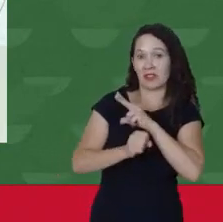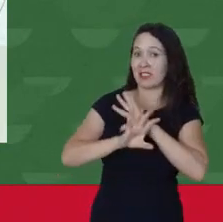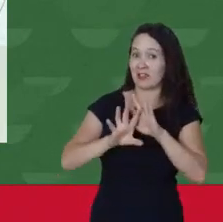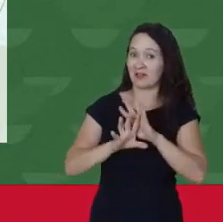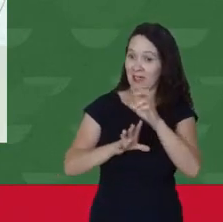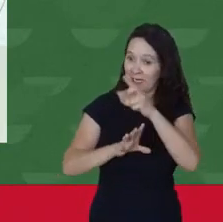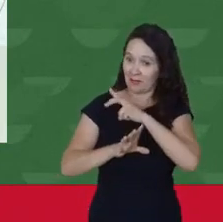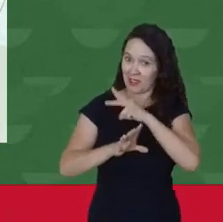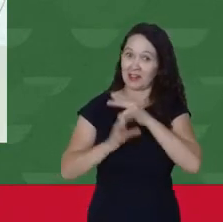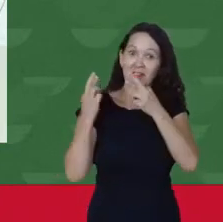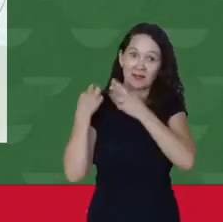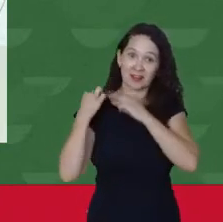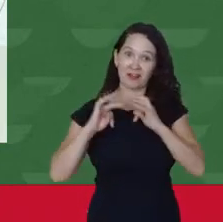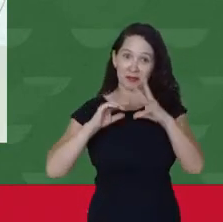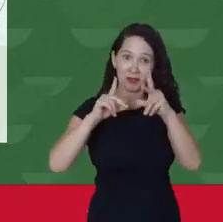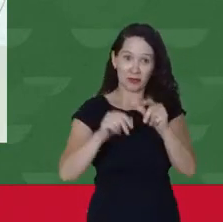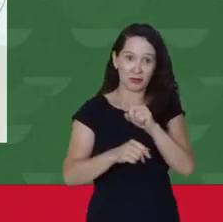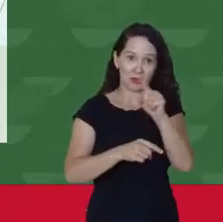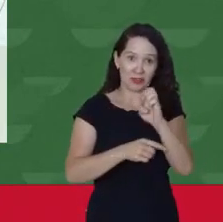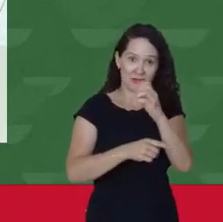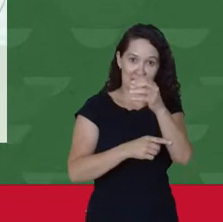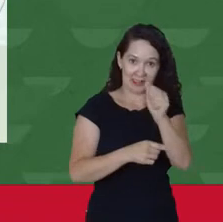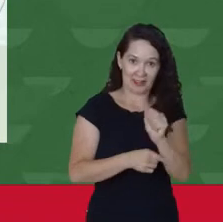privadas. Zeca Dirceu.